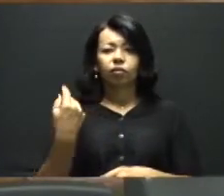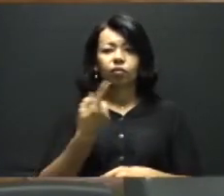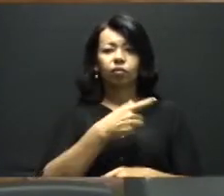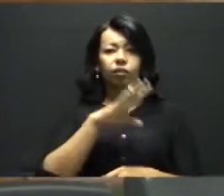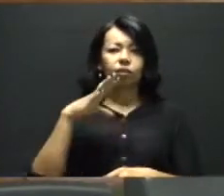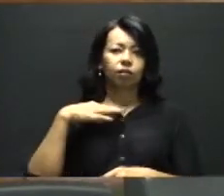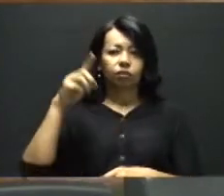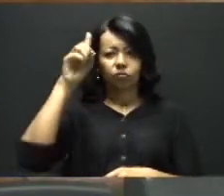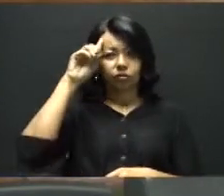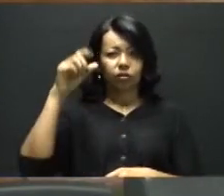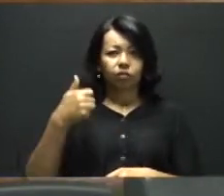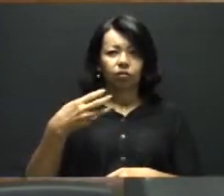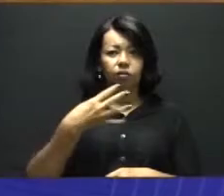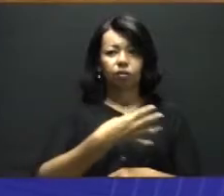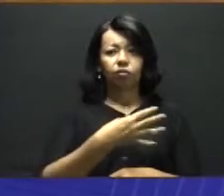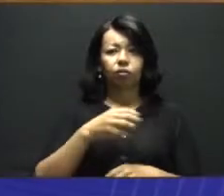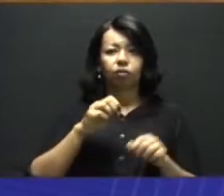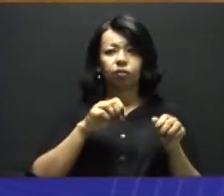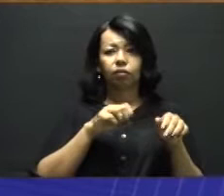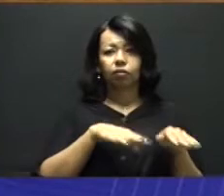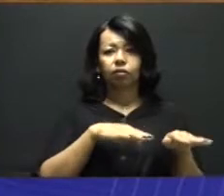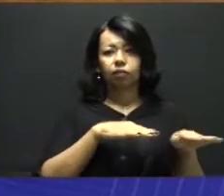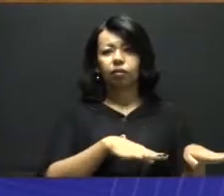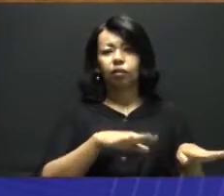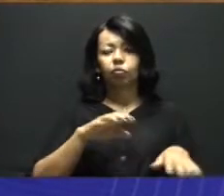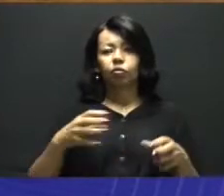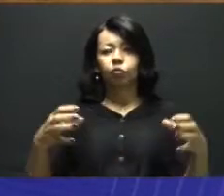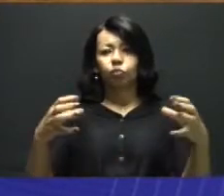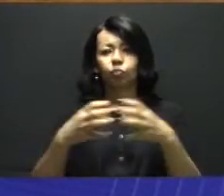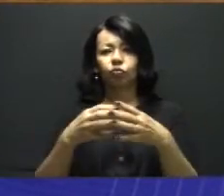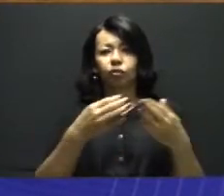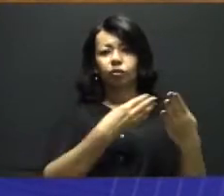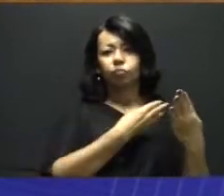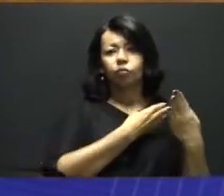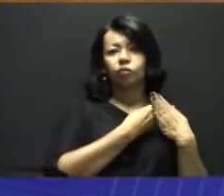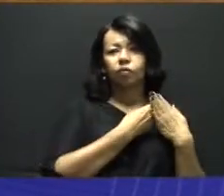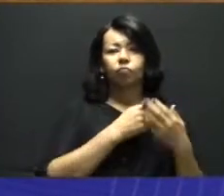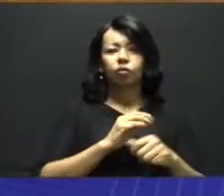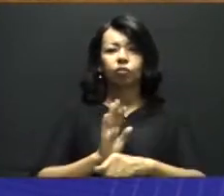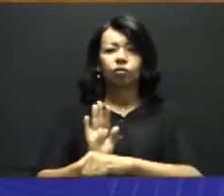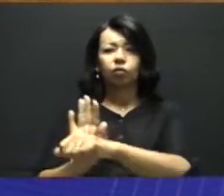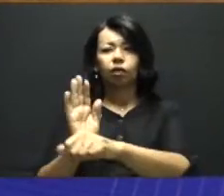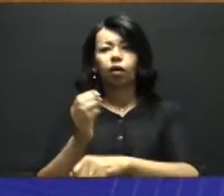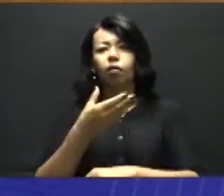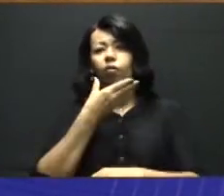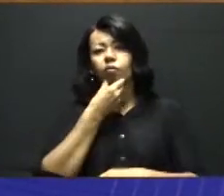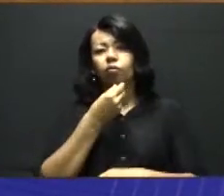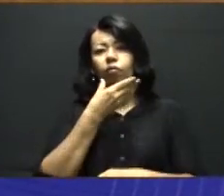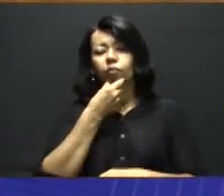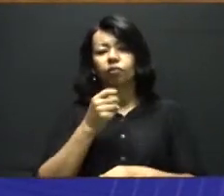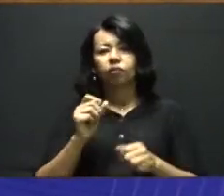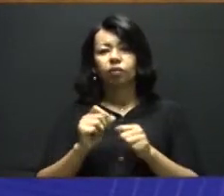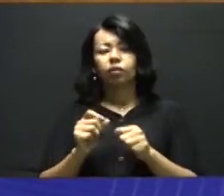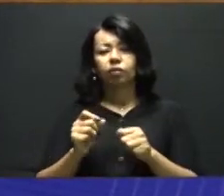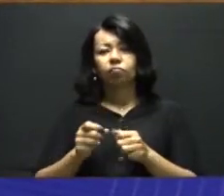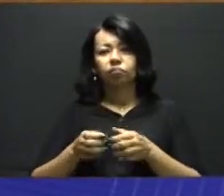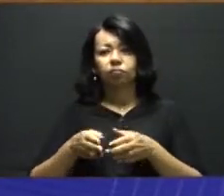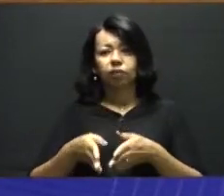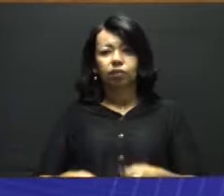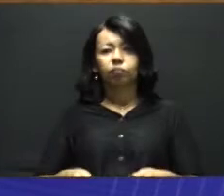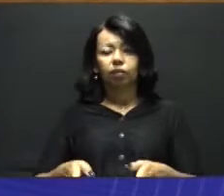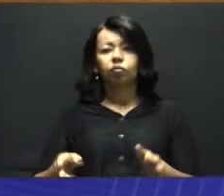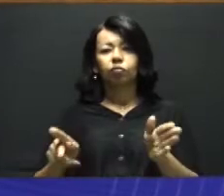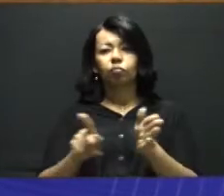cidade no dia 14 de setembro quando o grupo foi responsável por auxiliar um homem a realizar o parto do próprio filho